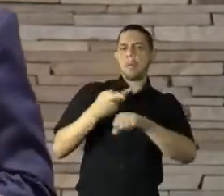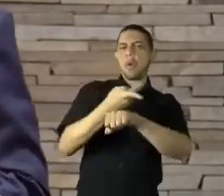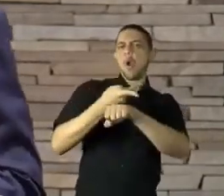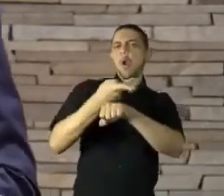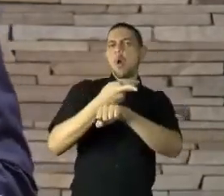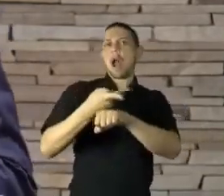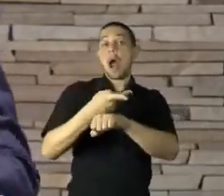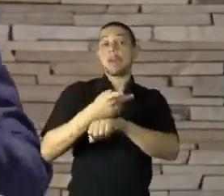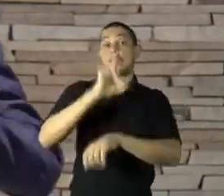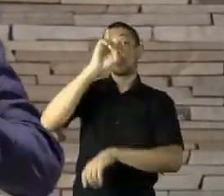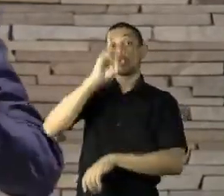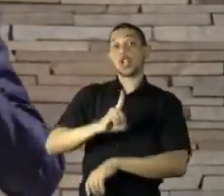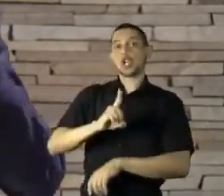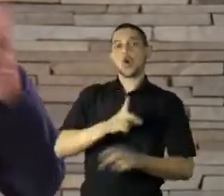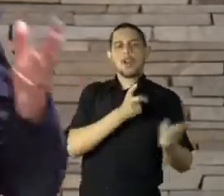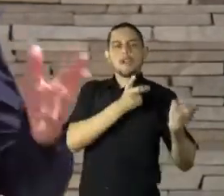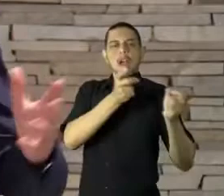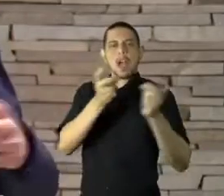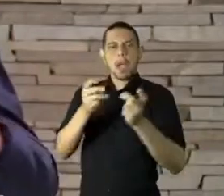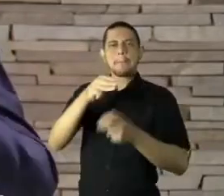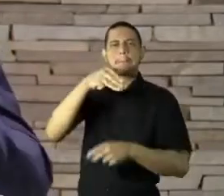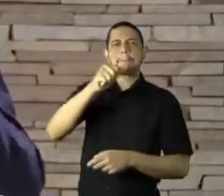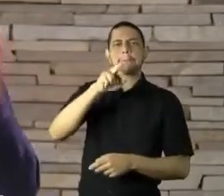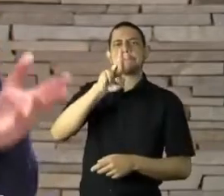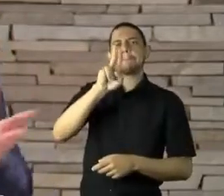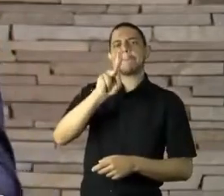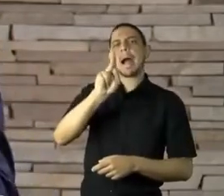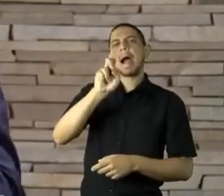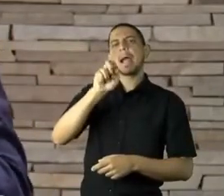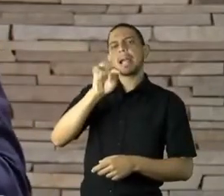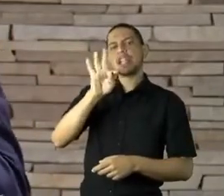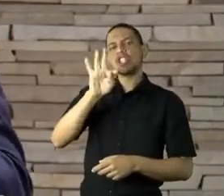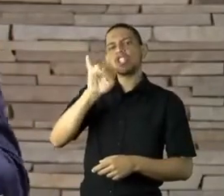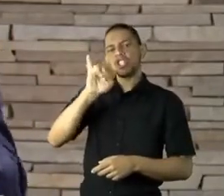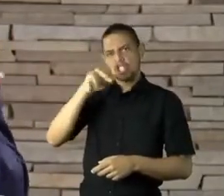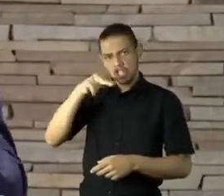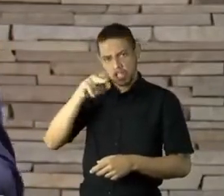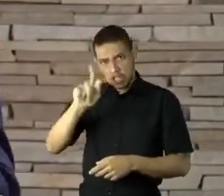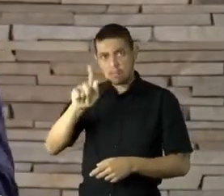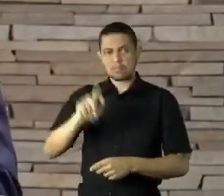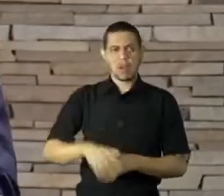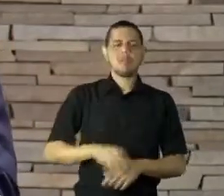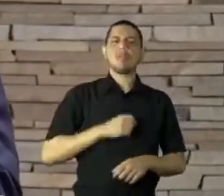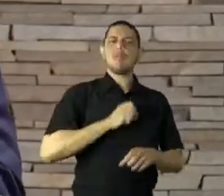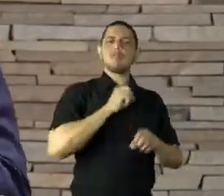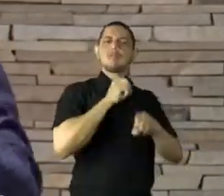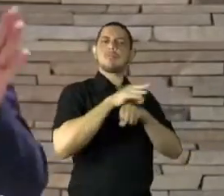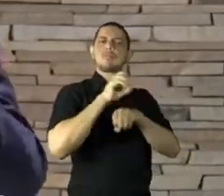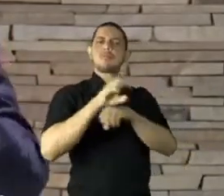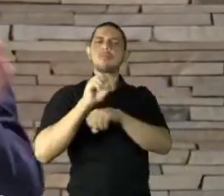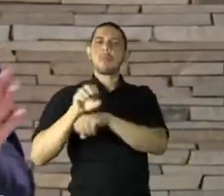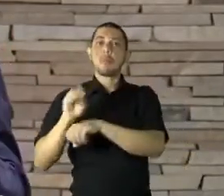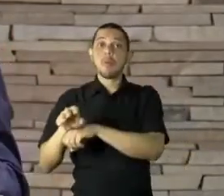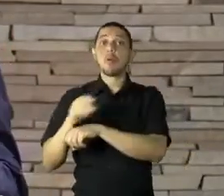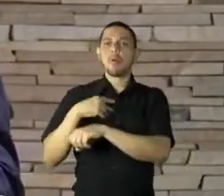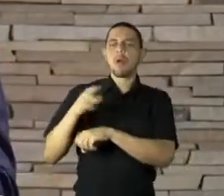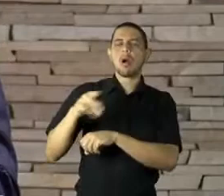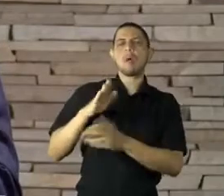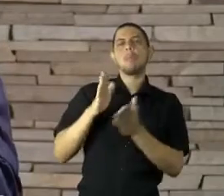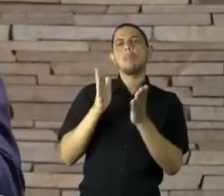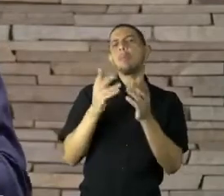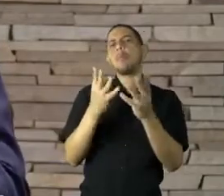marketing que fizeram muita propaganda muita publicidade receberam muitas inscrições e foram